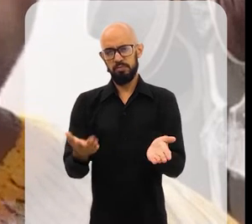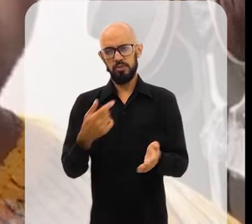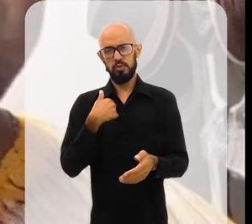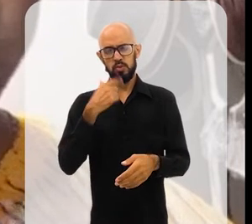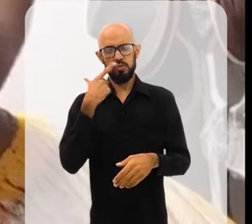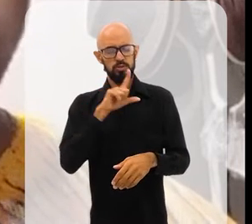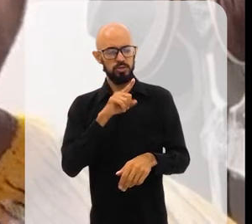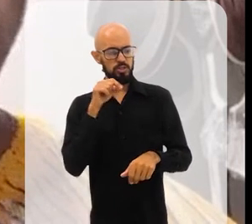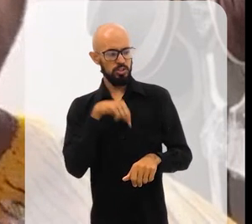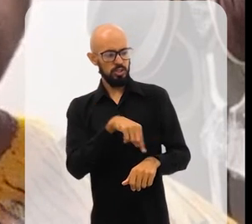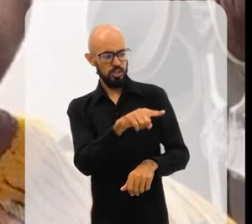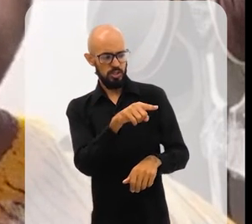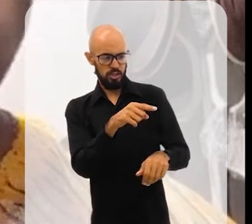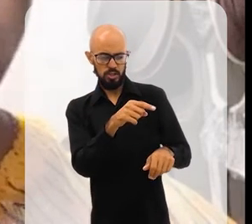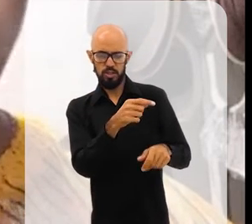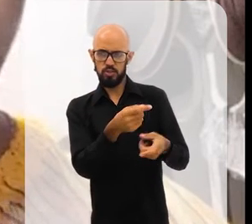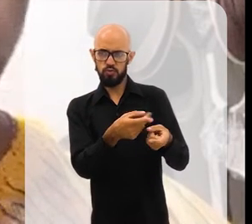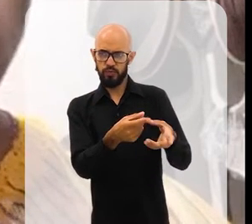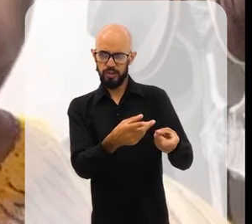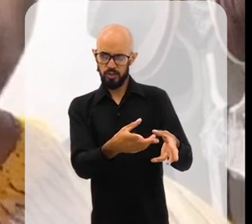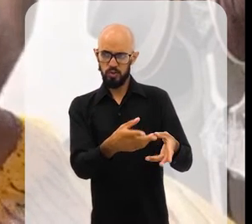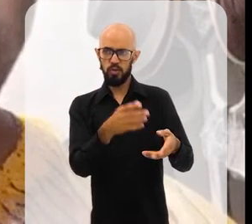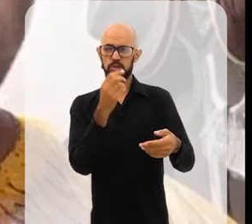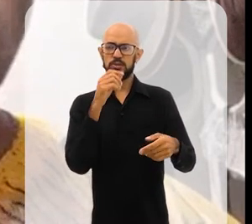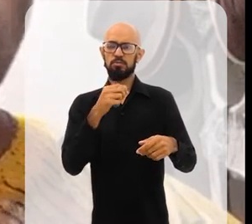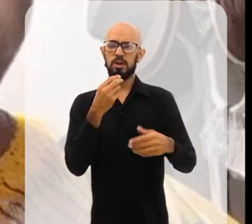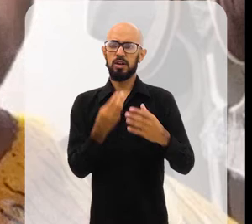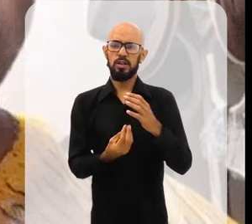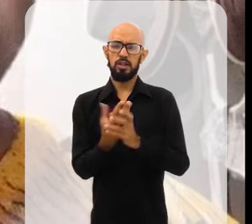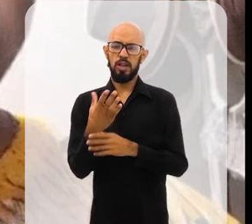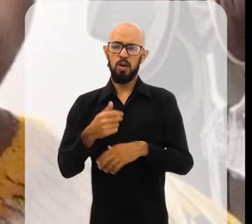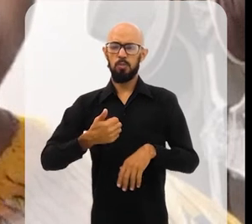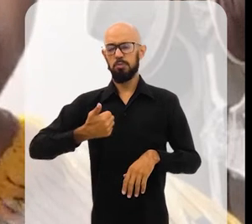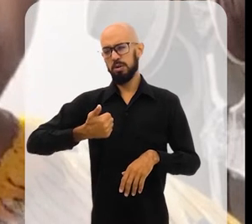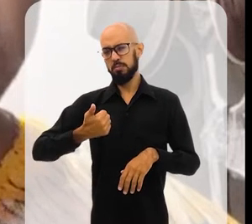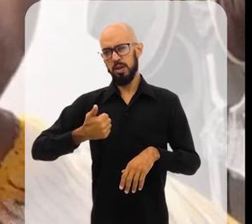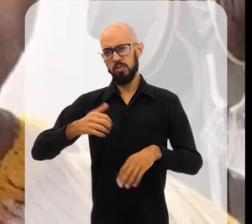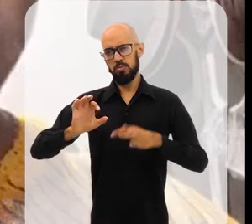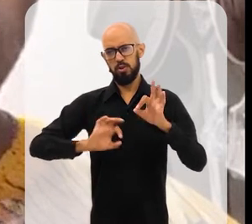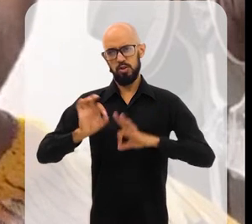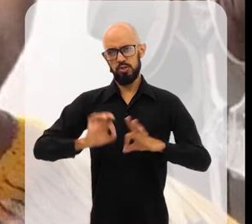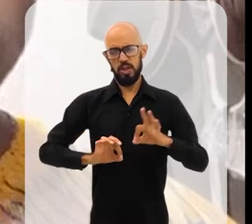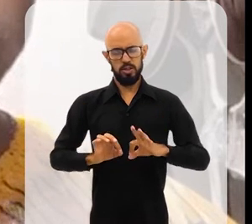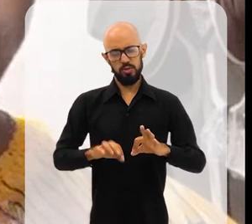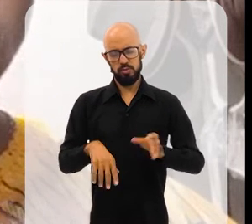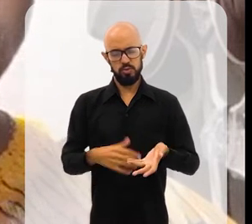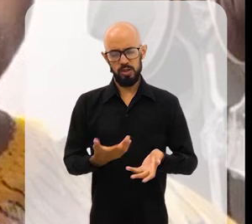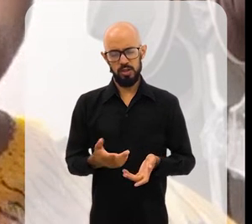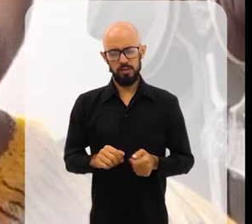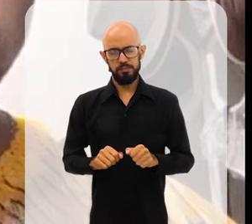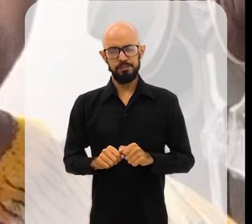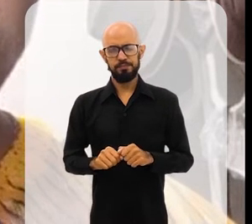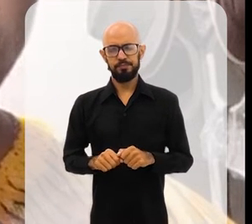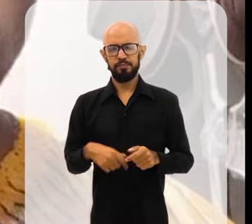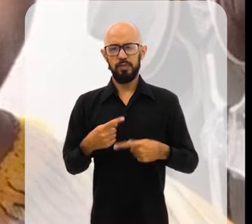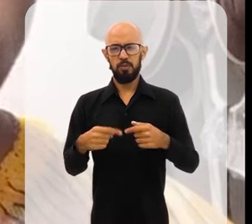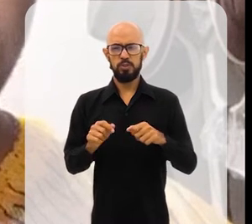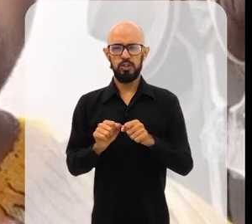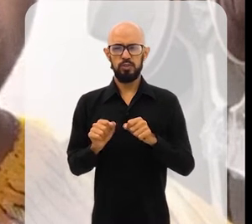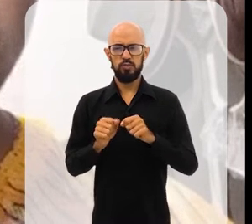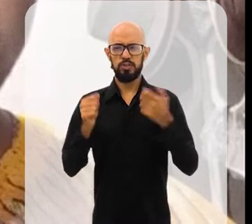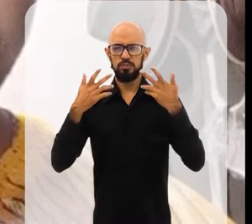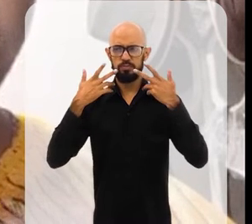pude chegar nos comerciantes, conseguir grana para montar os primeiros projetos, as primeiras produções. A gente fez